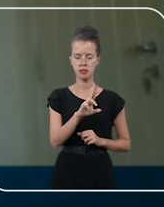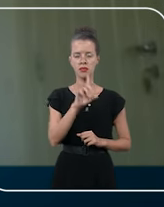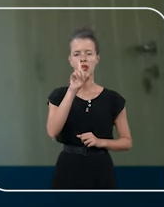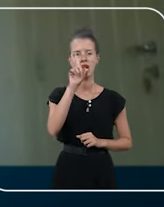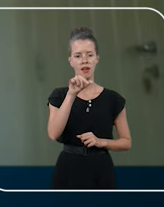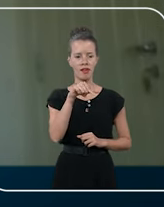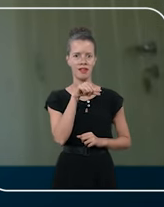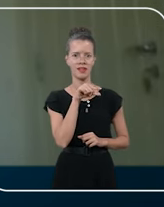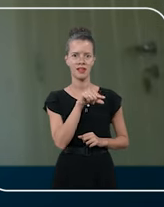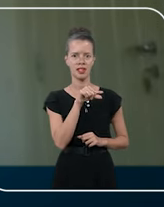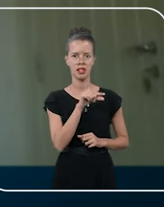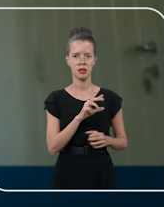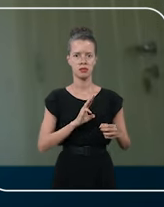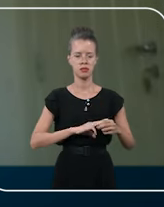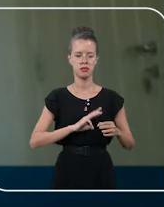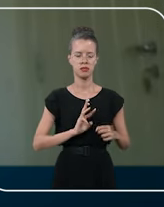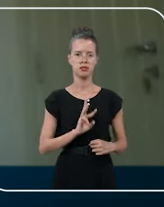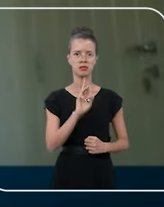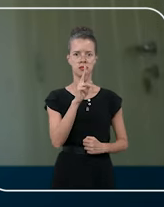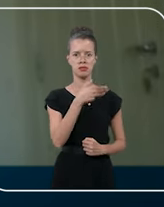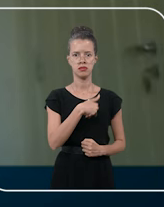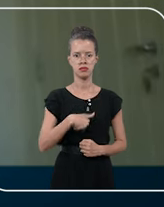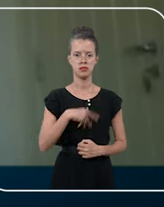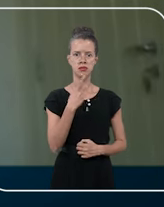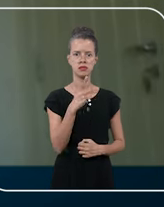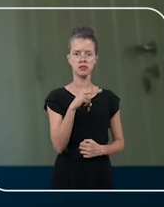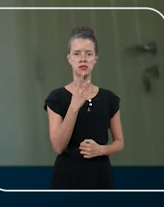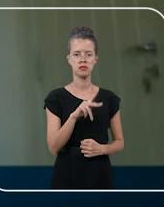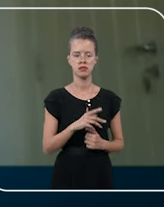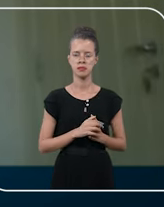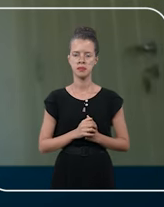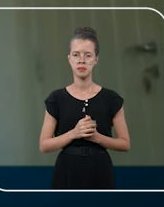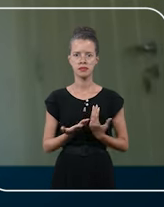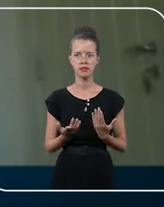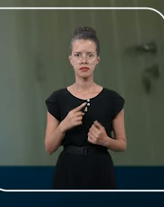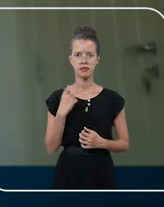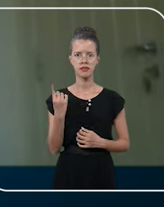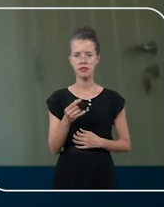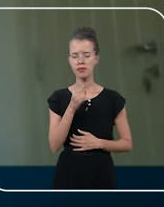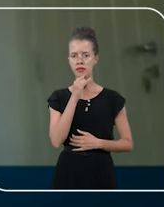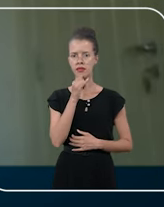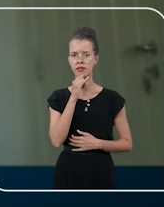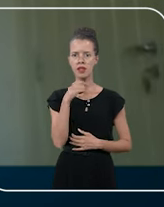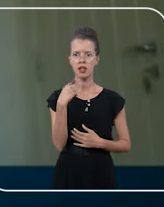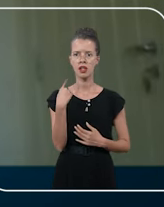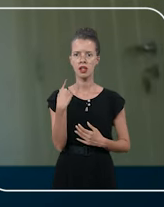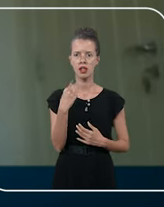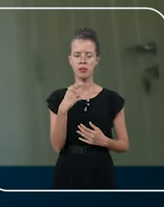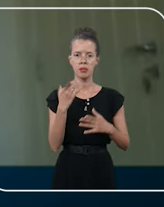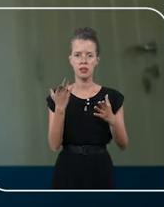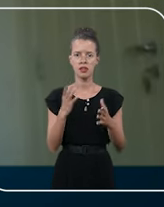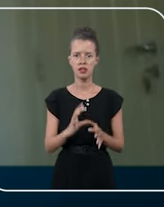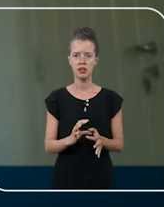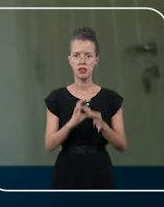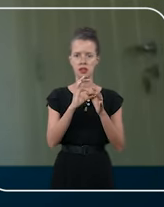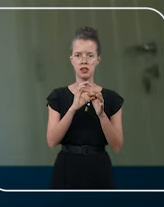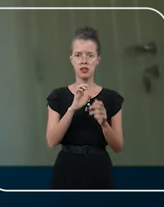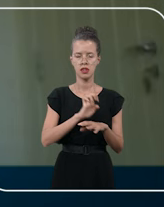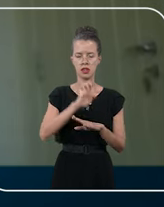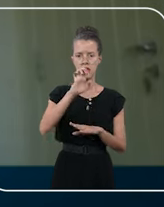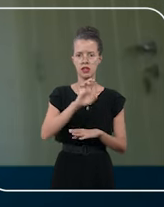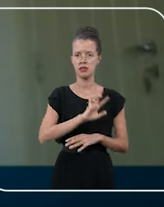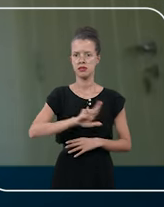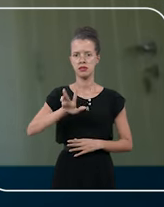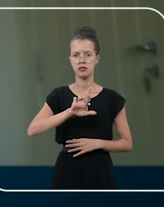do município. Então, nós não vamos falar aqui, por exemplo, de responsabilidade da União ou do Estado. Isso foi até